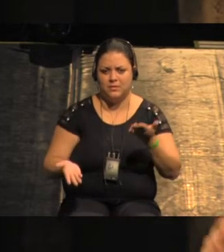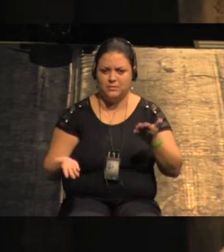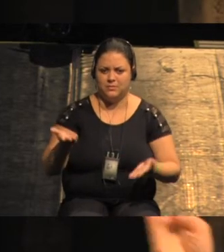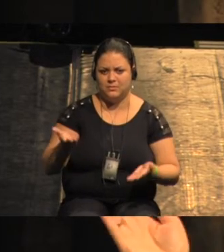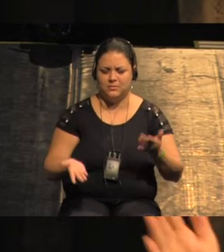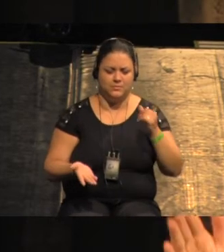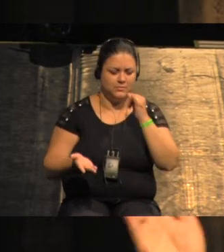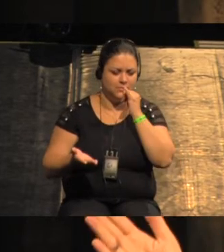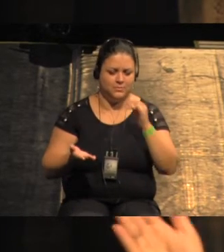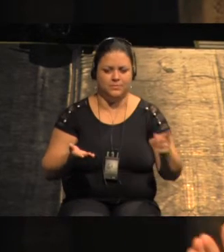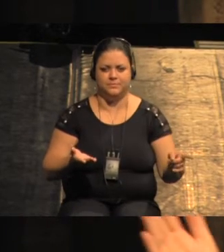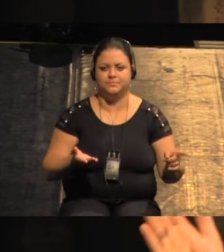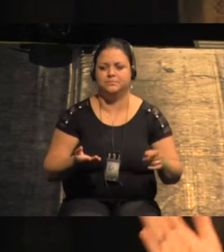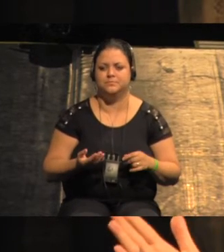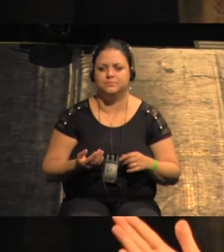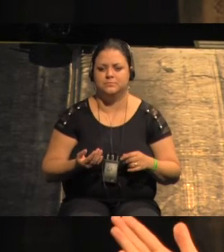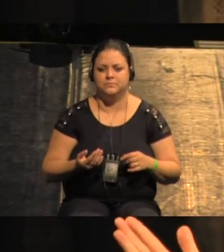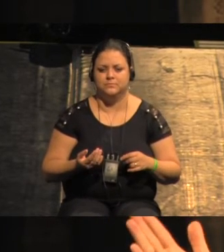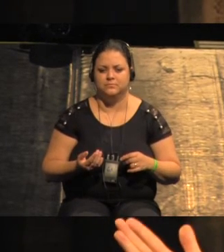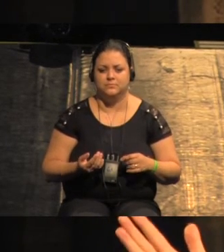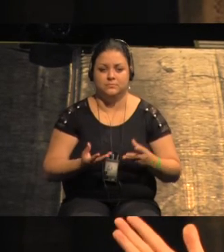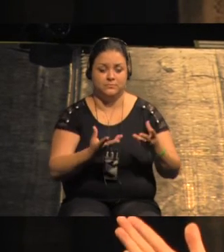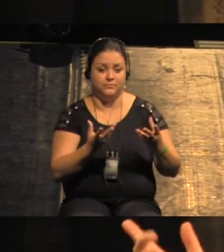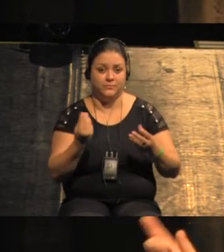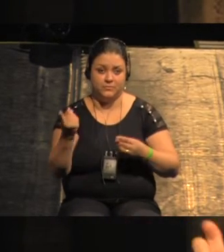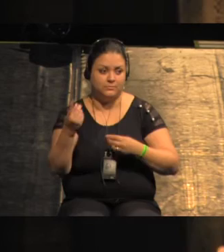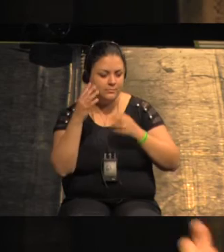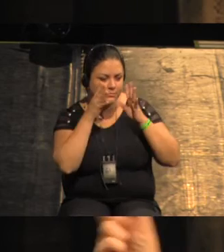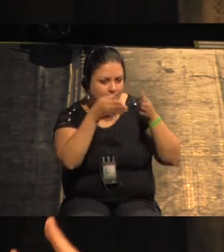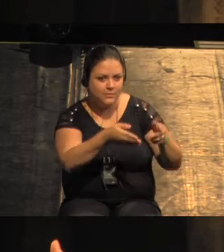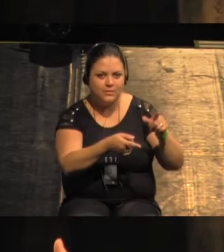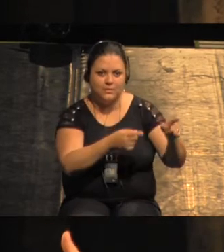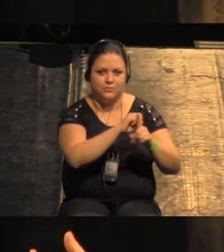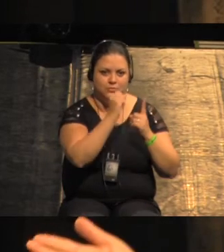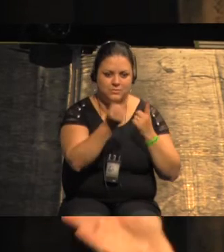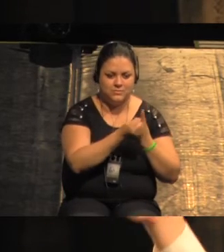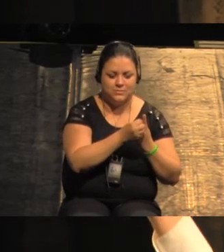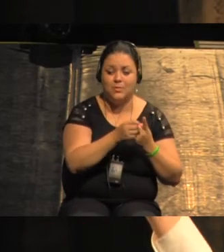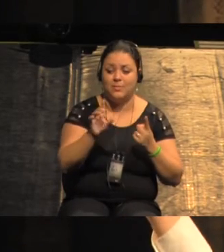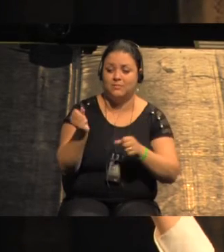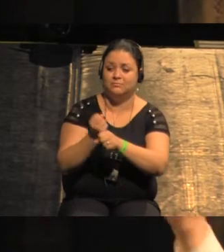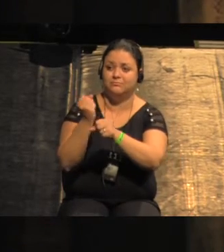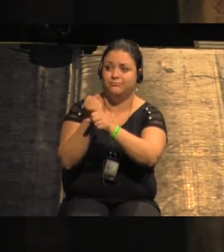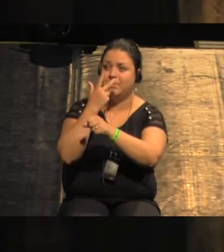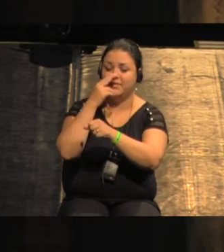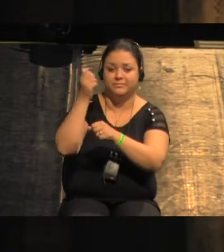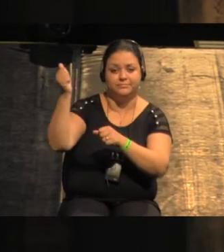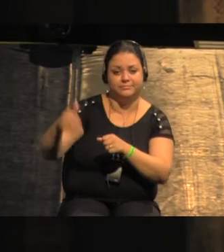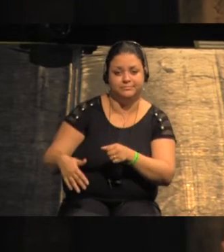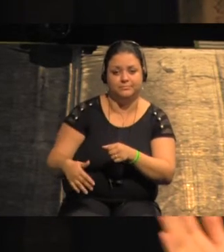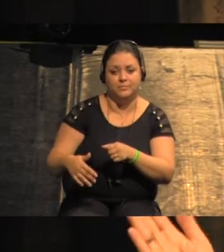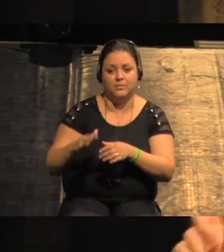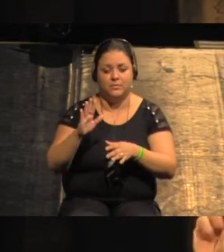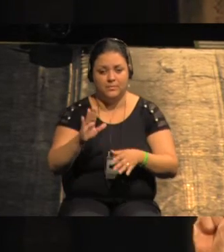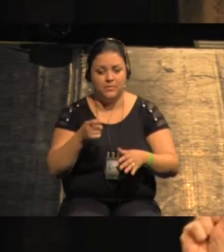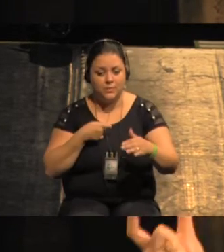threshold entre o equilíbrio da mistura de renda. Você não pode carregar muito no social porque o empreendimento vai para baixo. Você